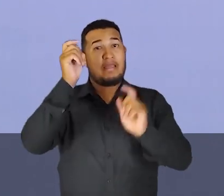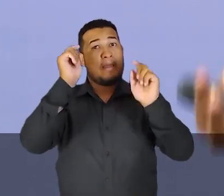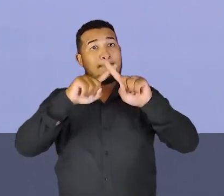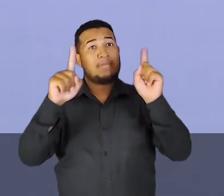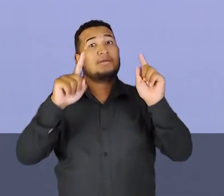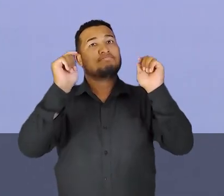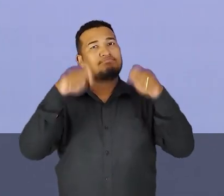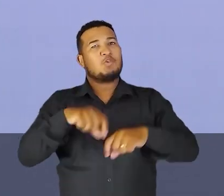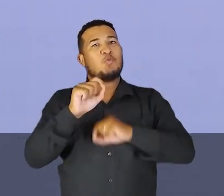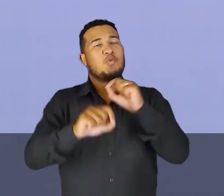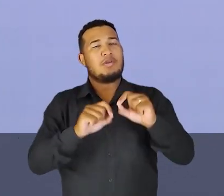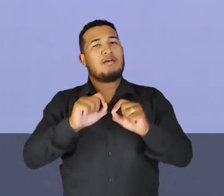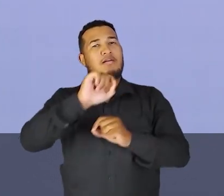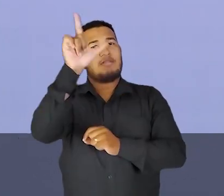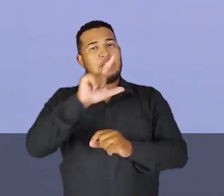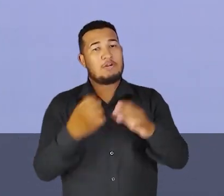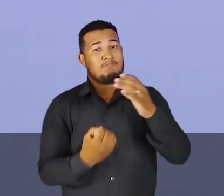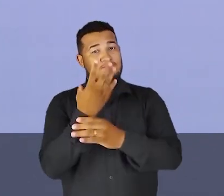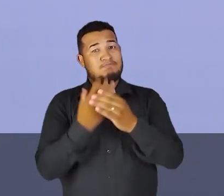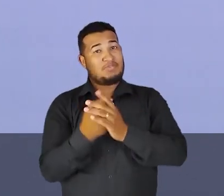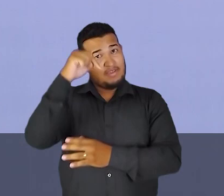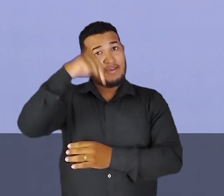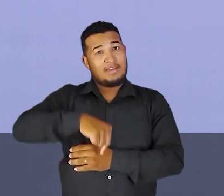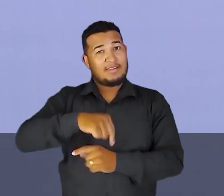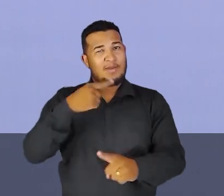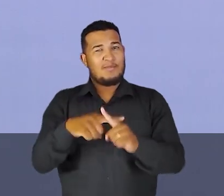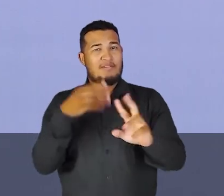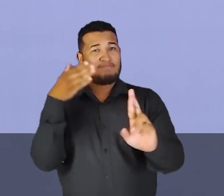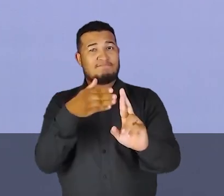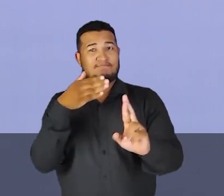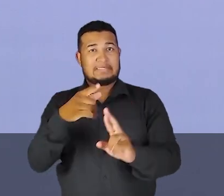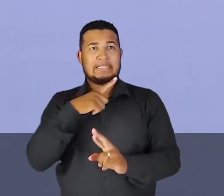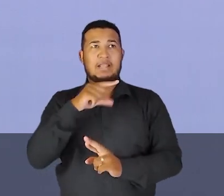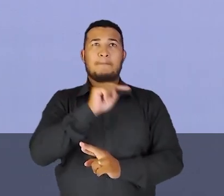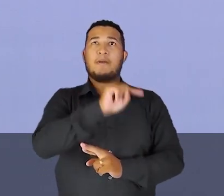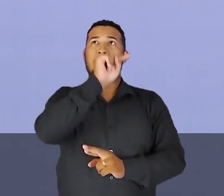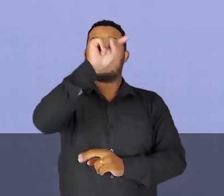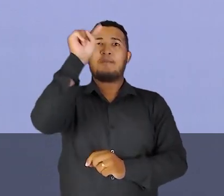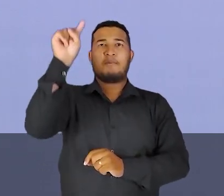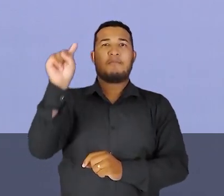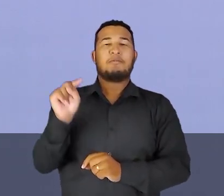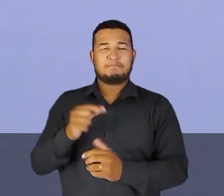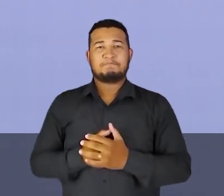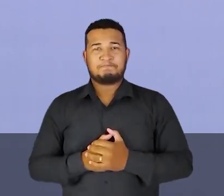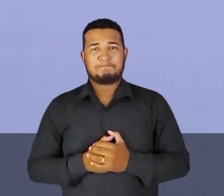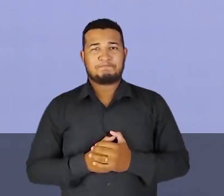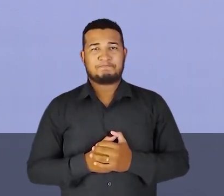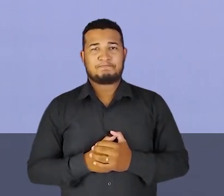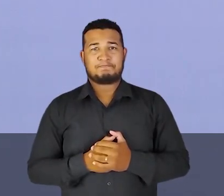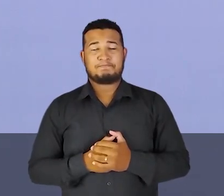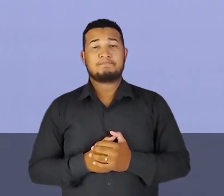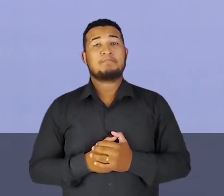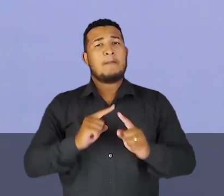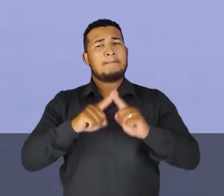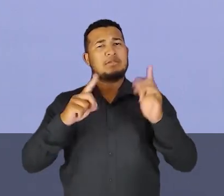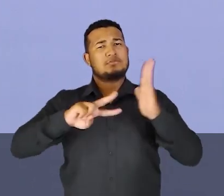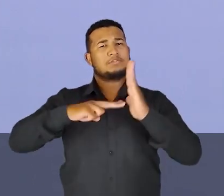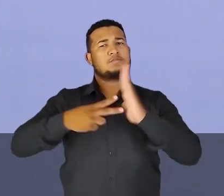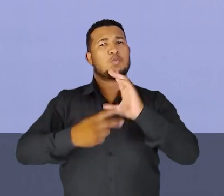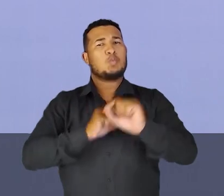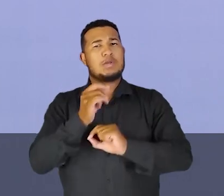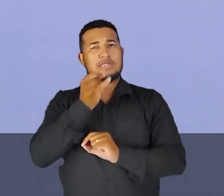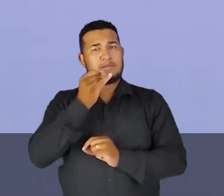no estado do Espírito Santo, porque ela segue como referência esses grandes centros, tá bom? Mas isso significa